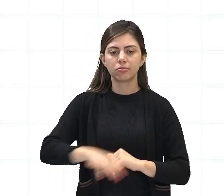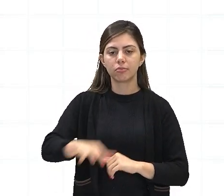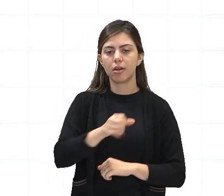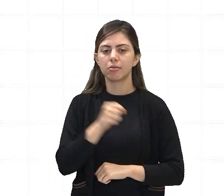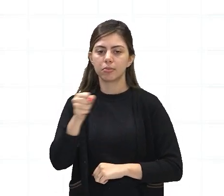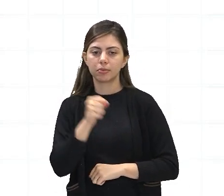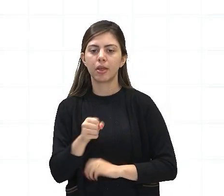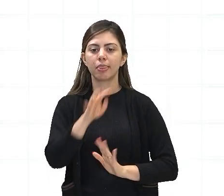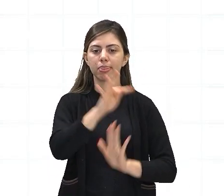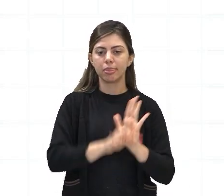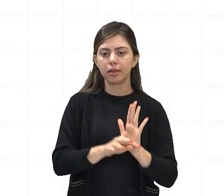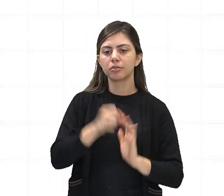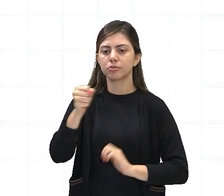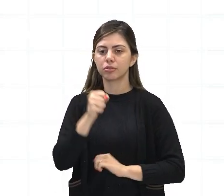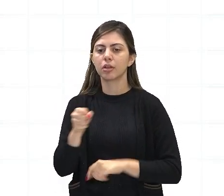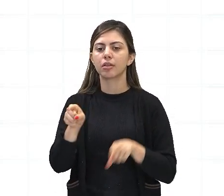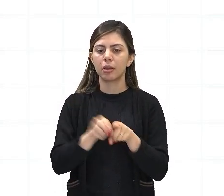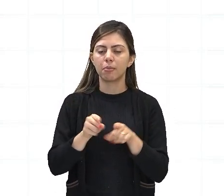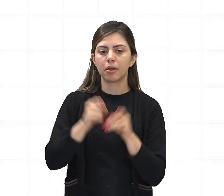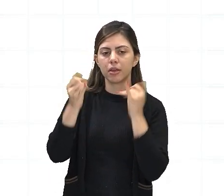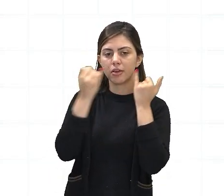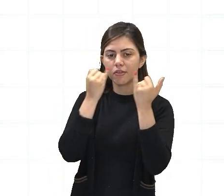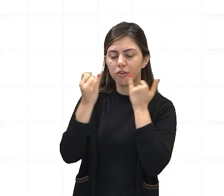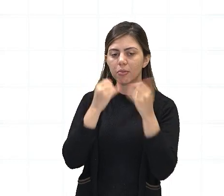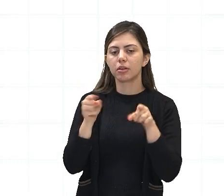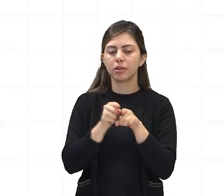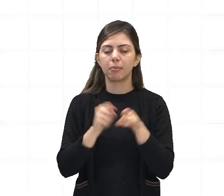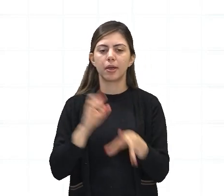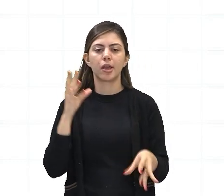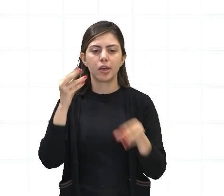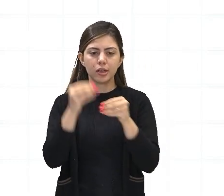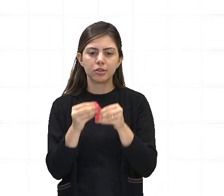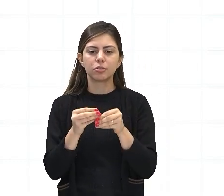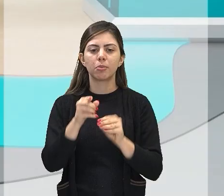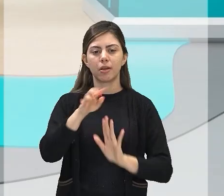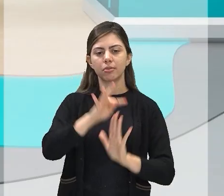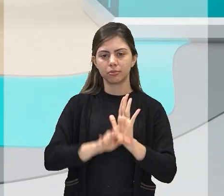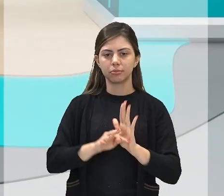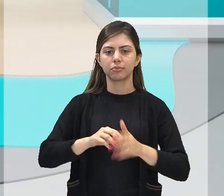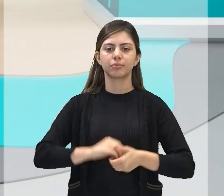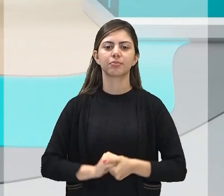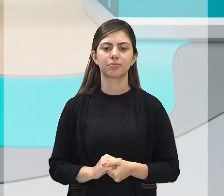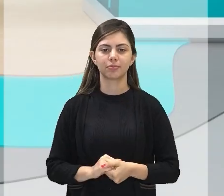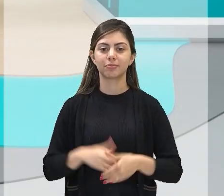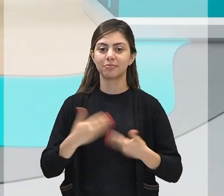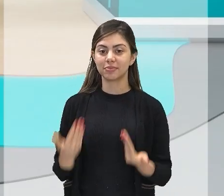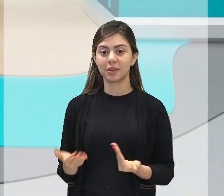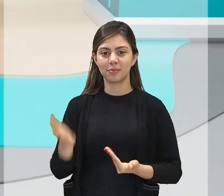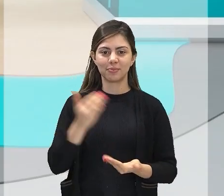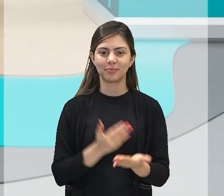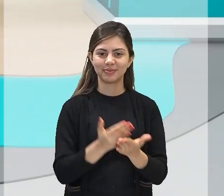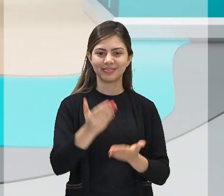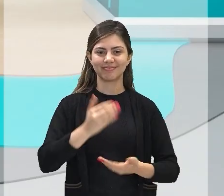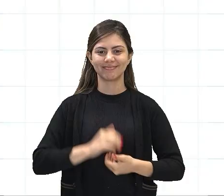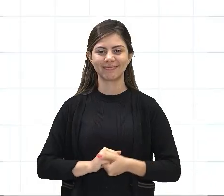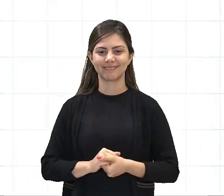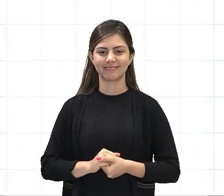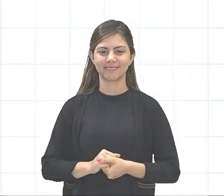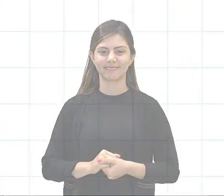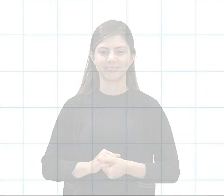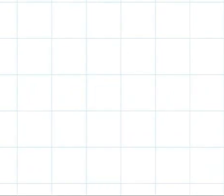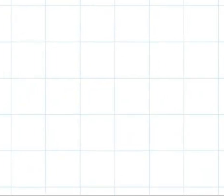imprensa, textos jornalísticos, notícias e manchetes. Vamos então para a nossa aula.